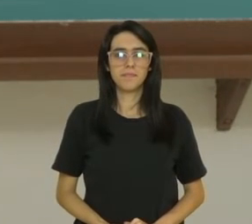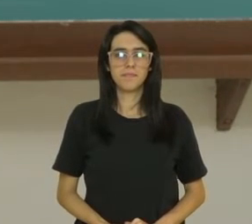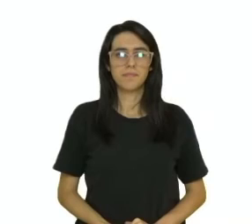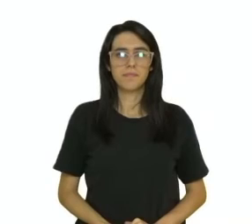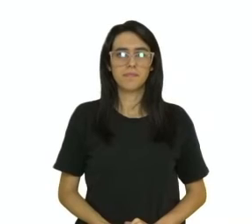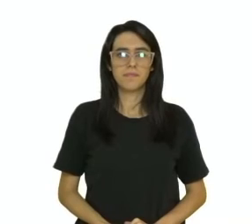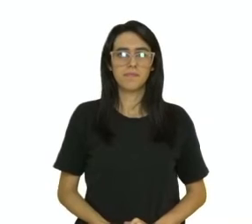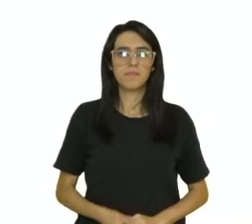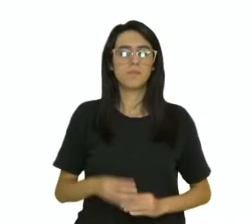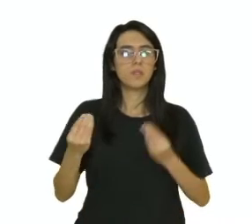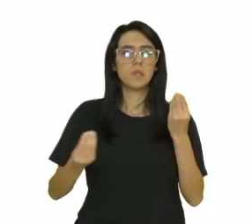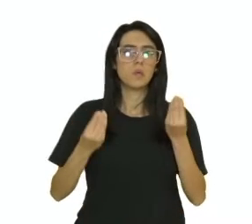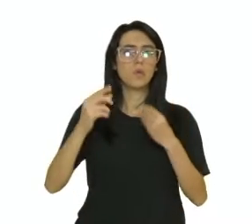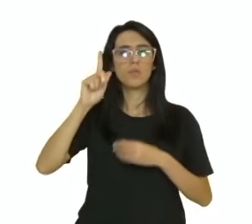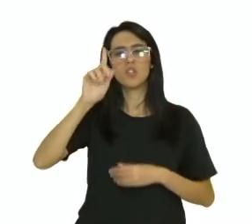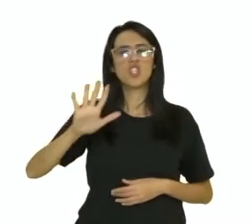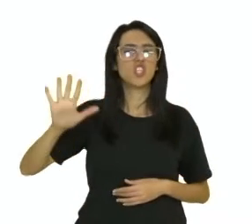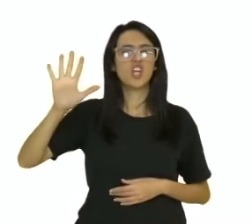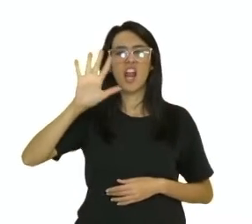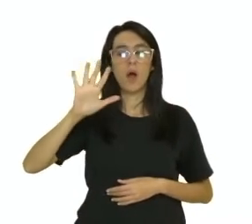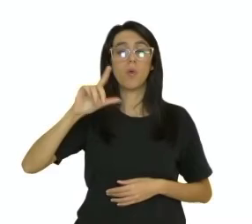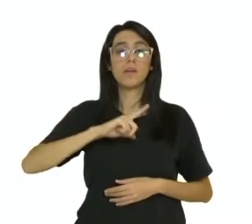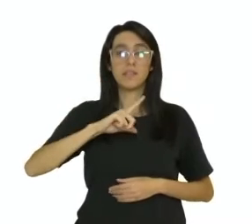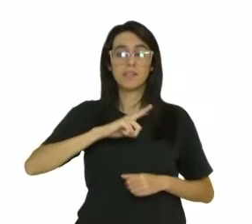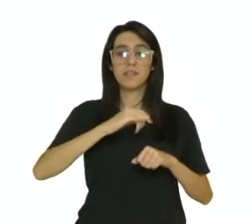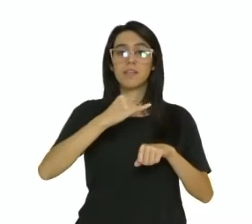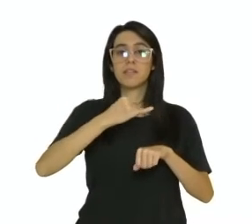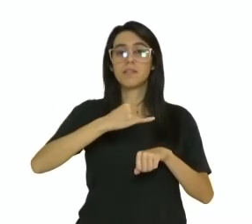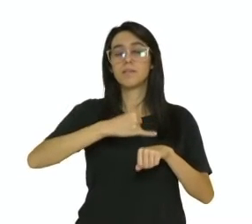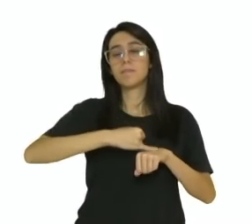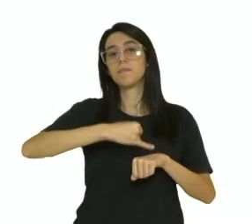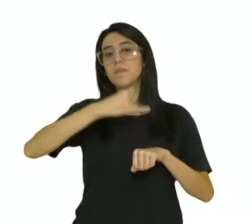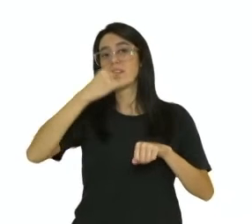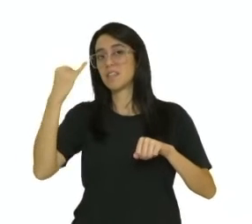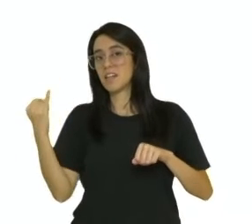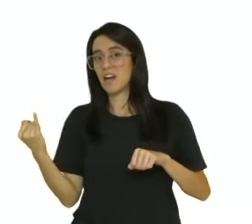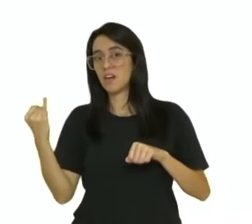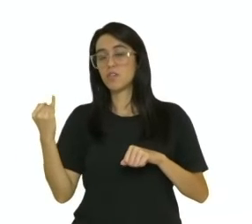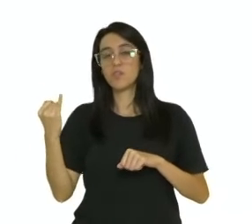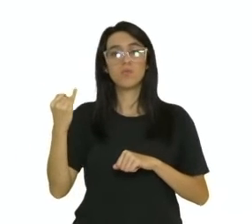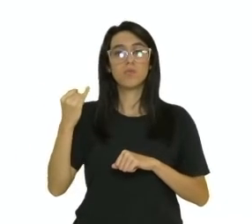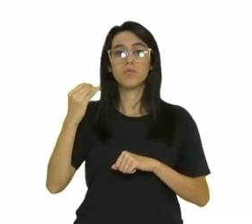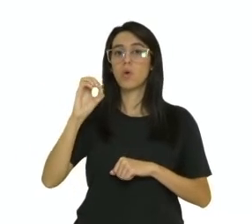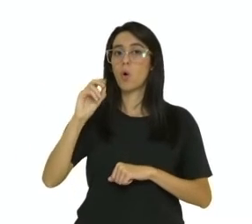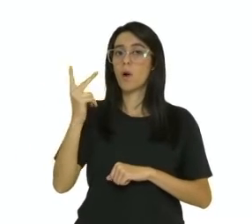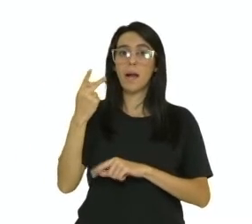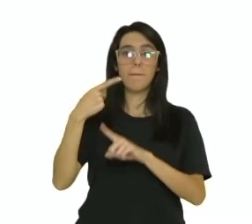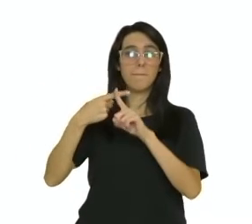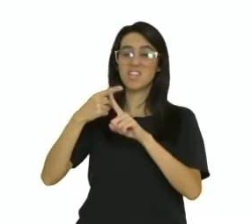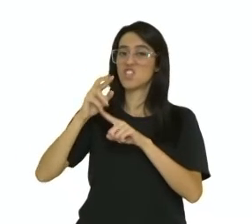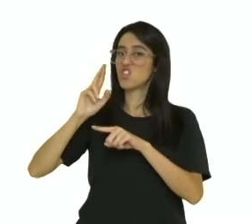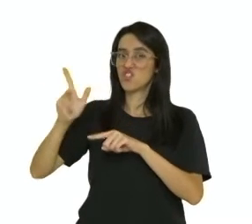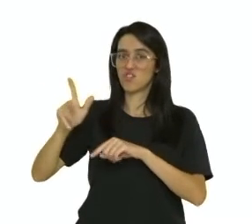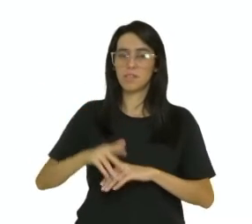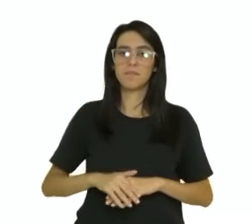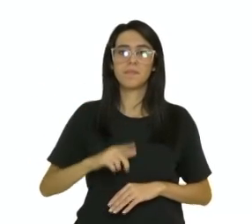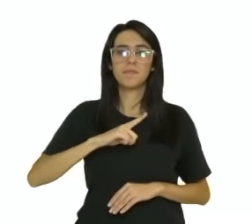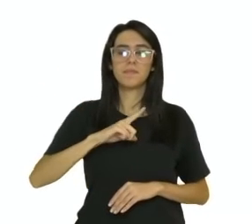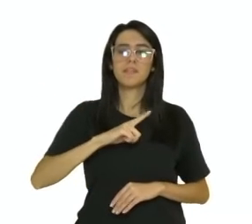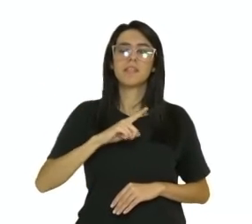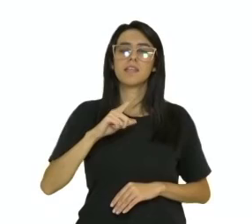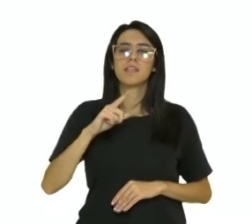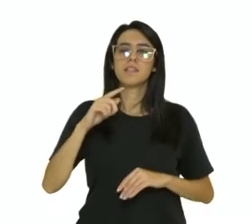A fórmula geral, então, do sal, a gente vai ter um cátion sempre diferente de H+, que vem da base, um ânion diferente